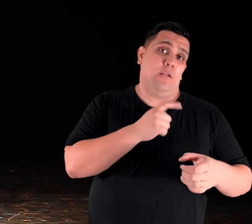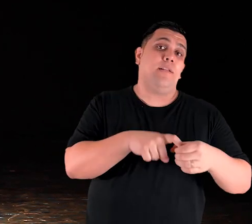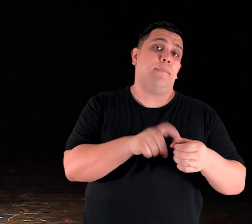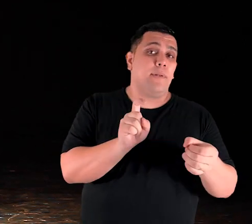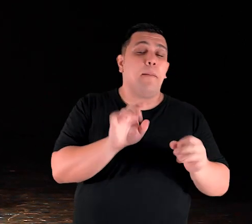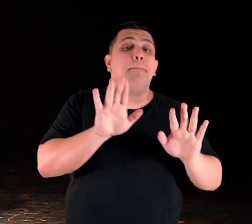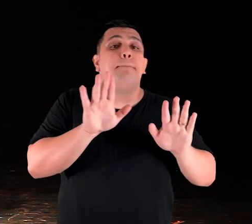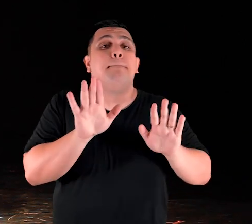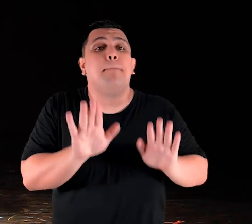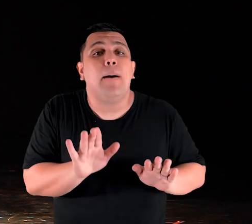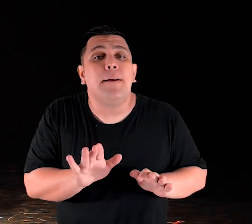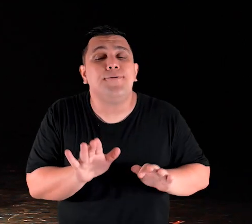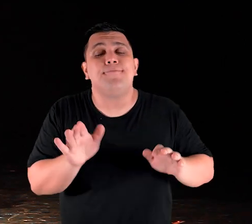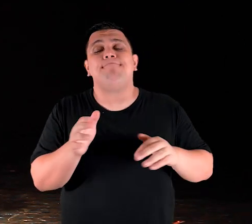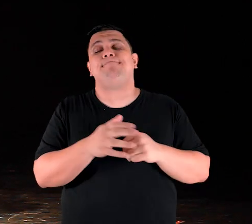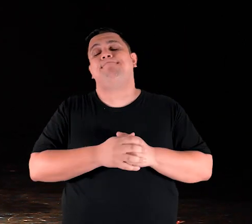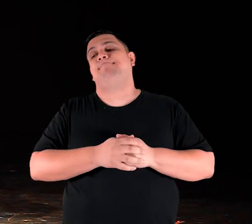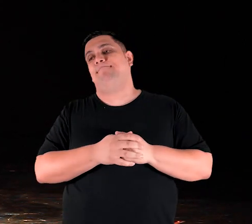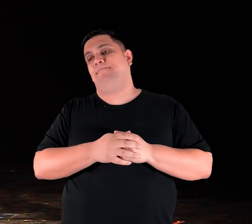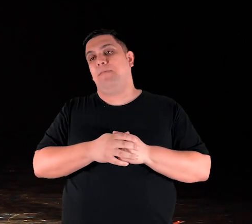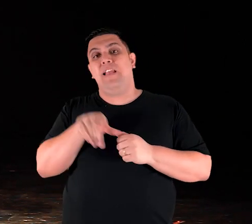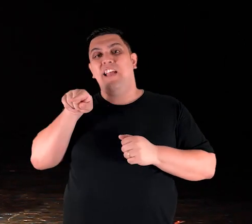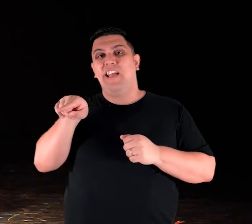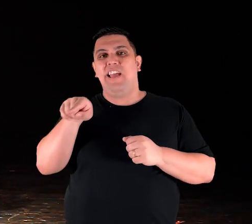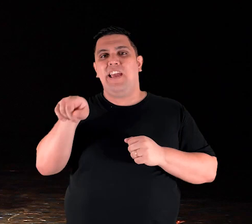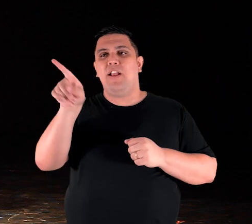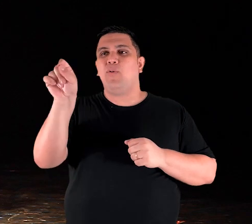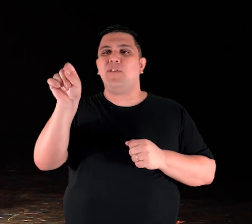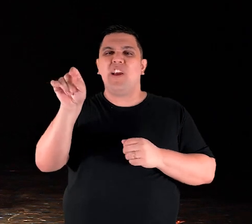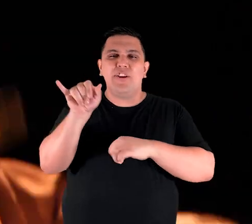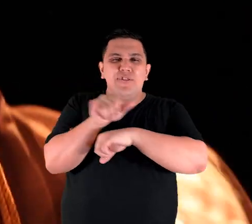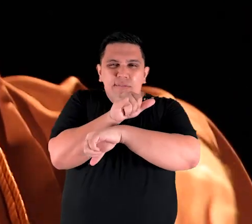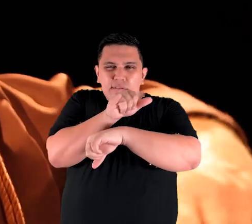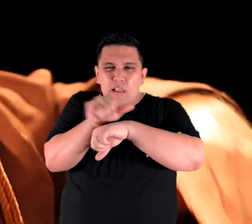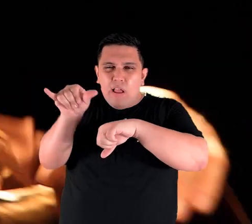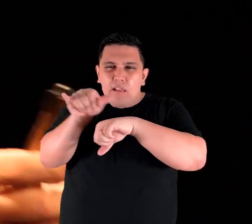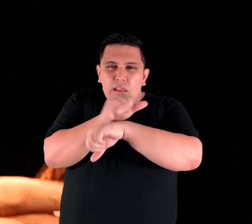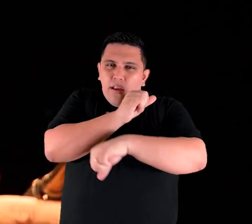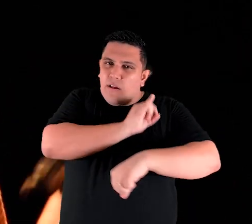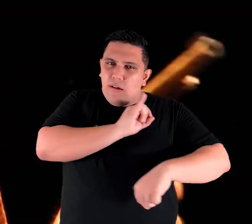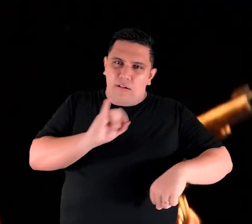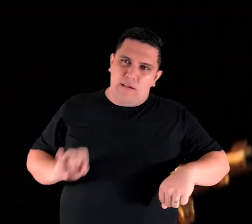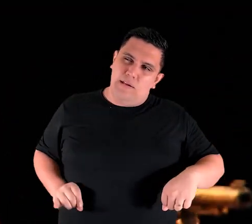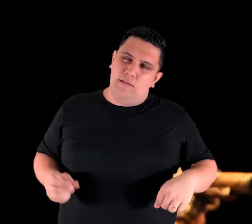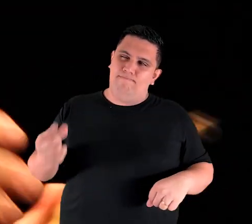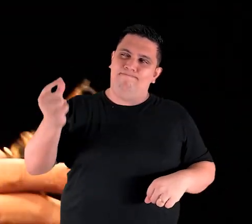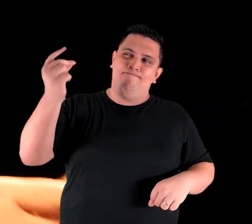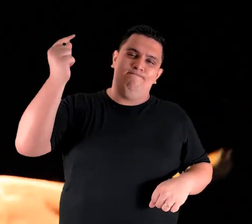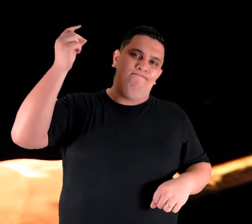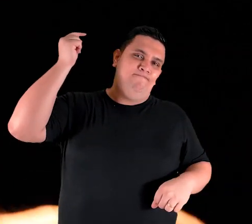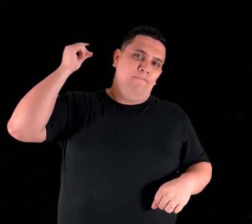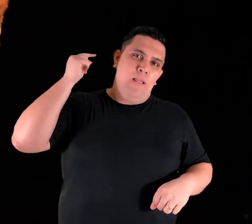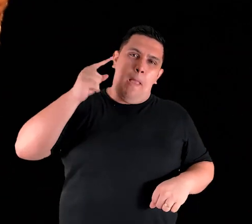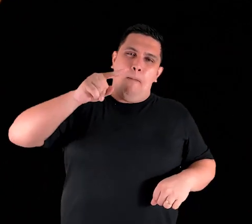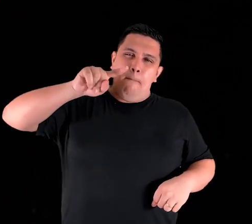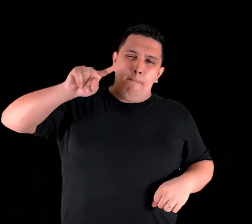Porém, a grande tática do imperador foi aquela usada há milênios, há